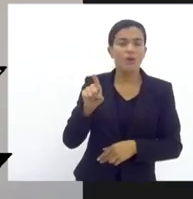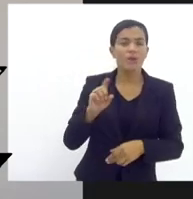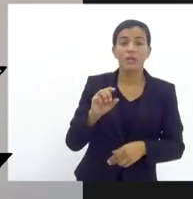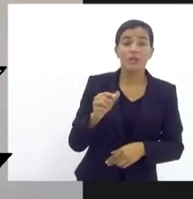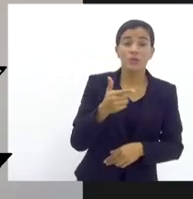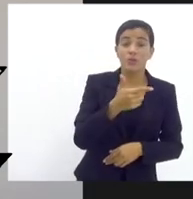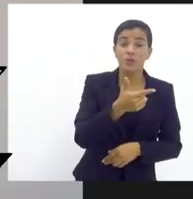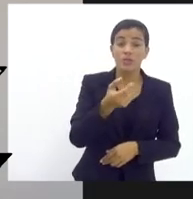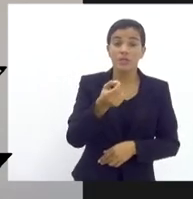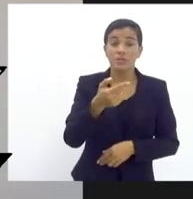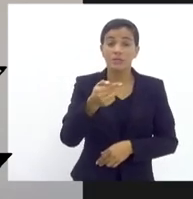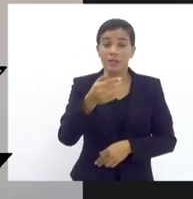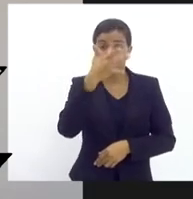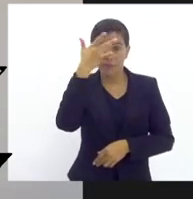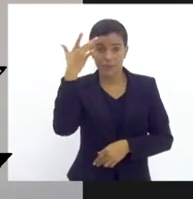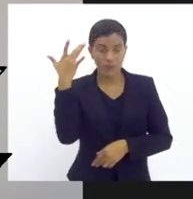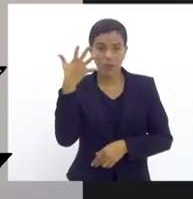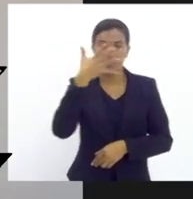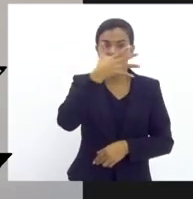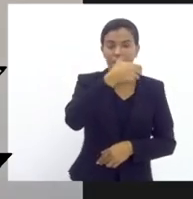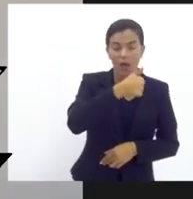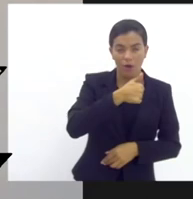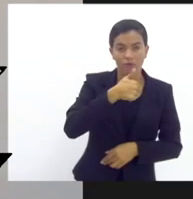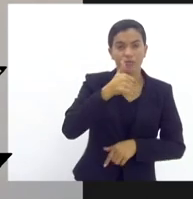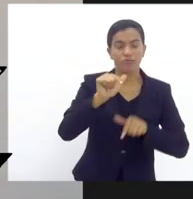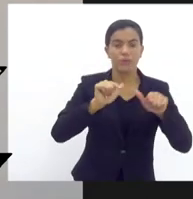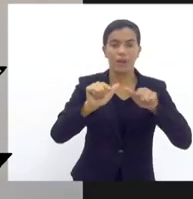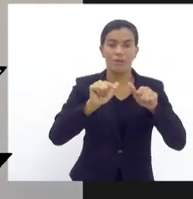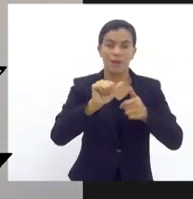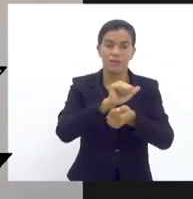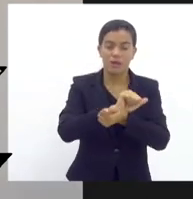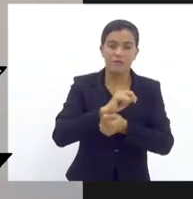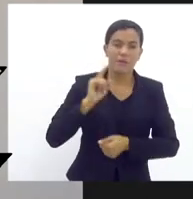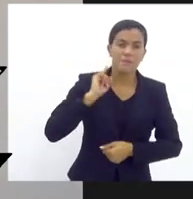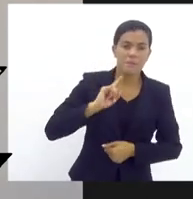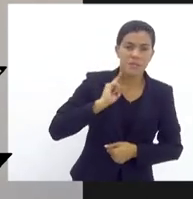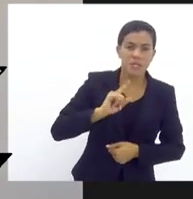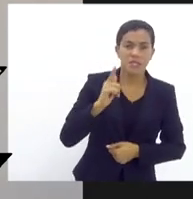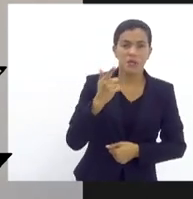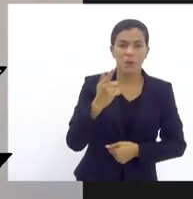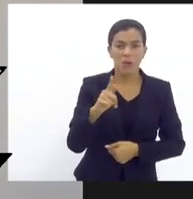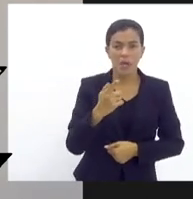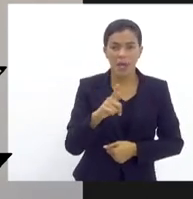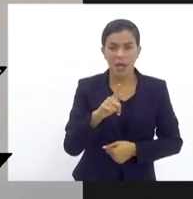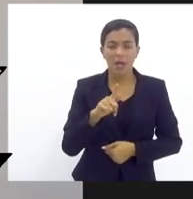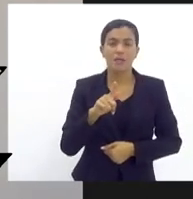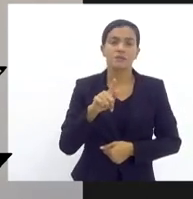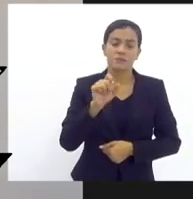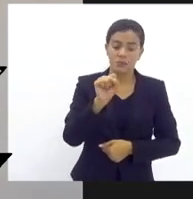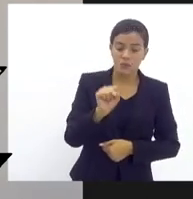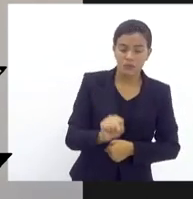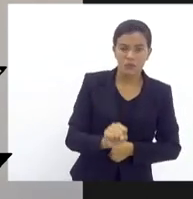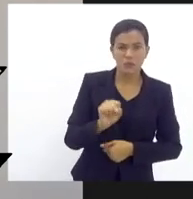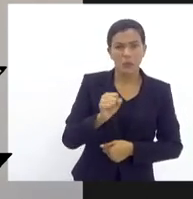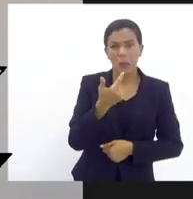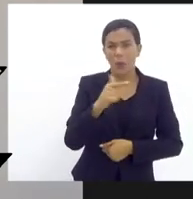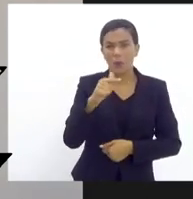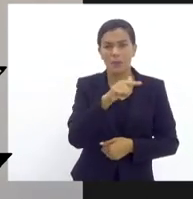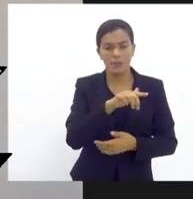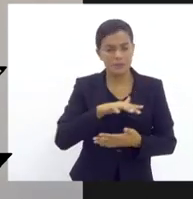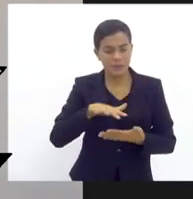resgatadas e nem tem mais em Minas Gerais em Goiás né no Rio Grande do Sul mais outros